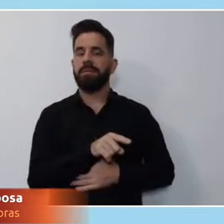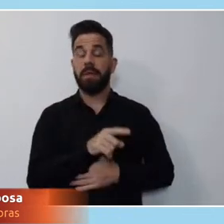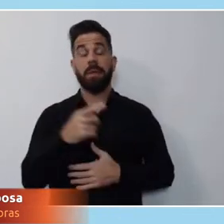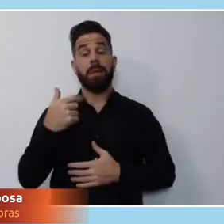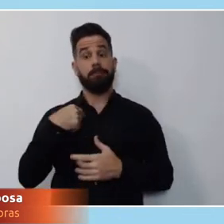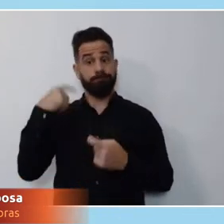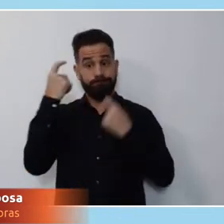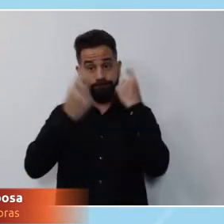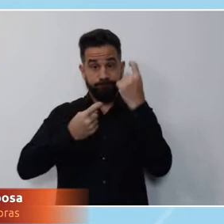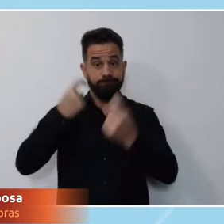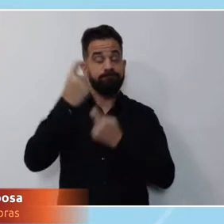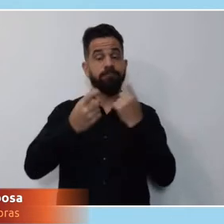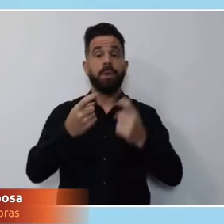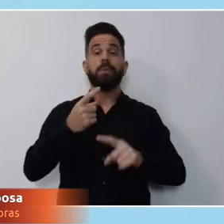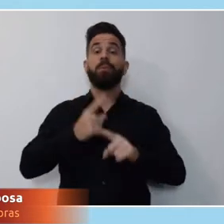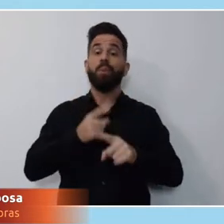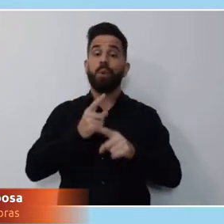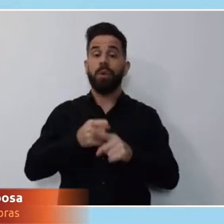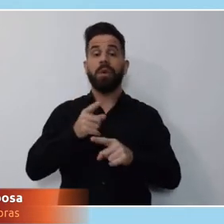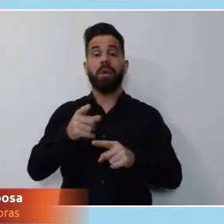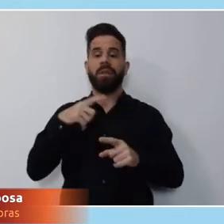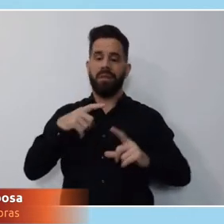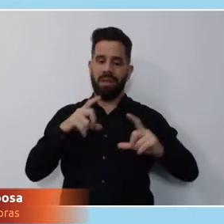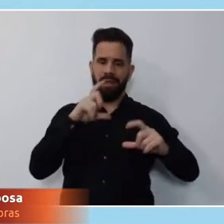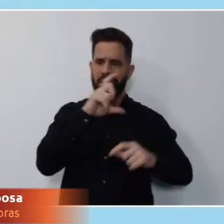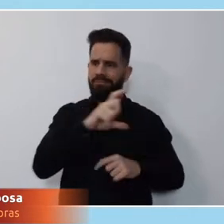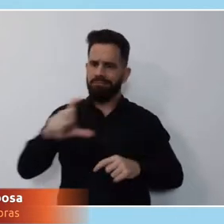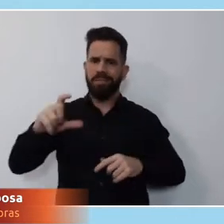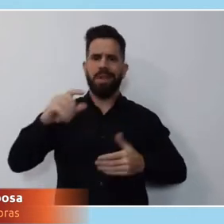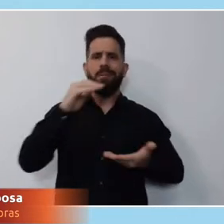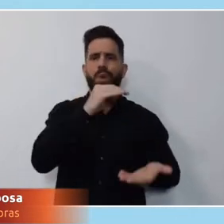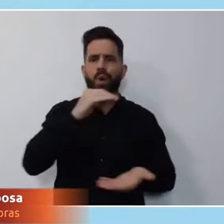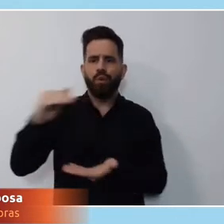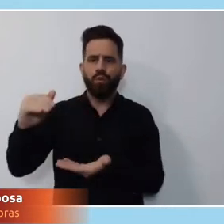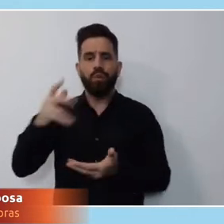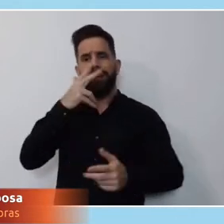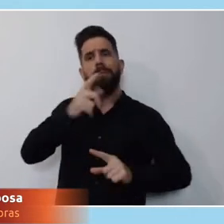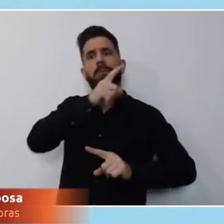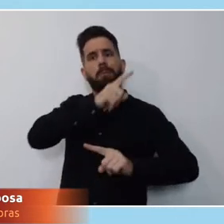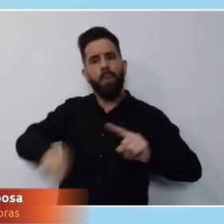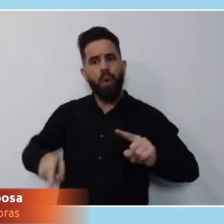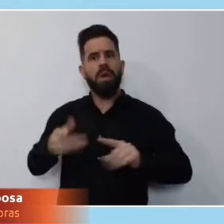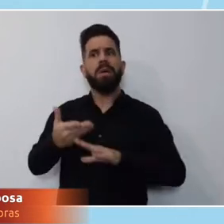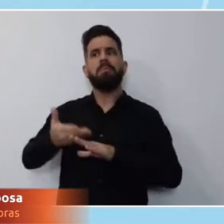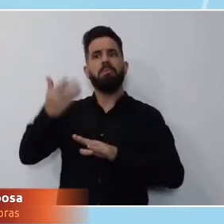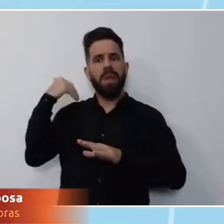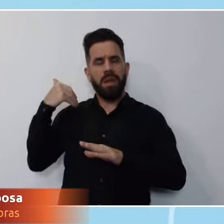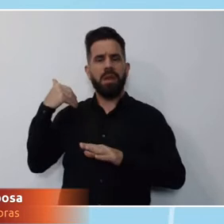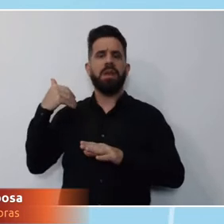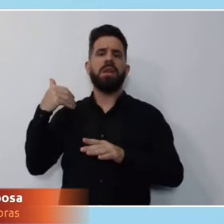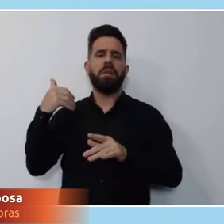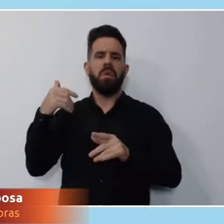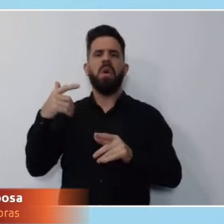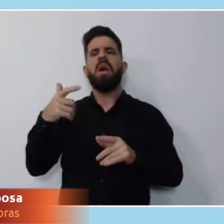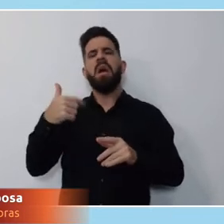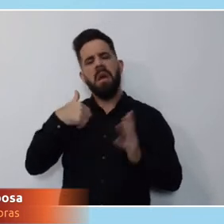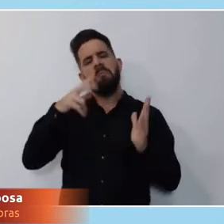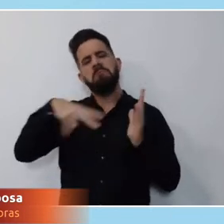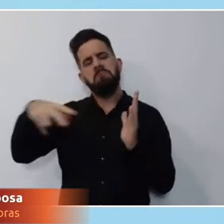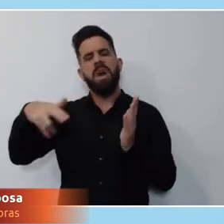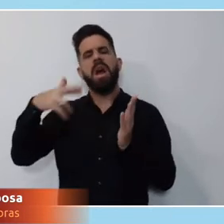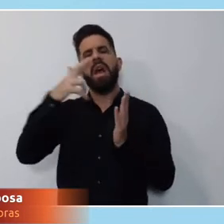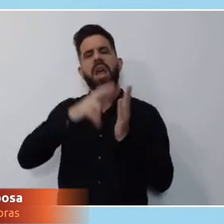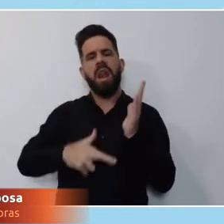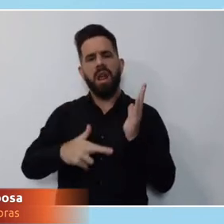produtos que são proibidos. Quando eu estava lendo o relatório, tem 82 páginas que menciona esse projeto de